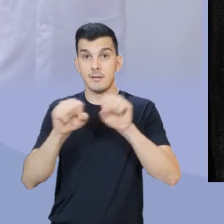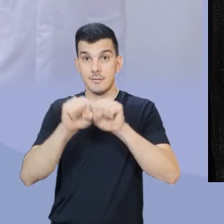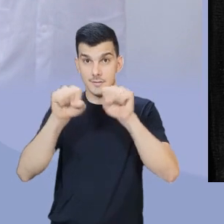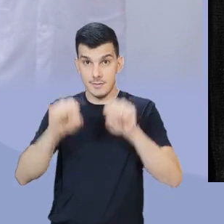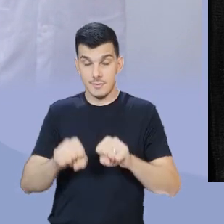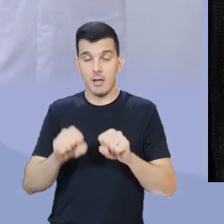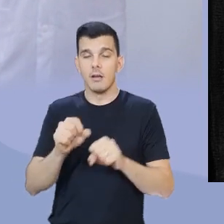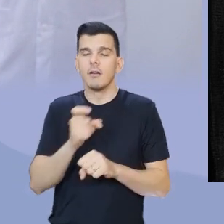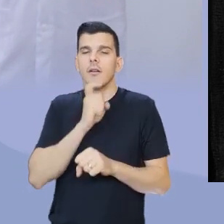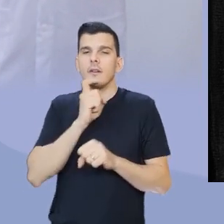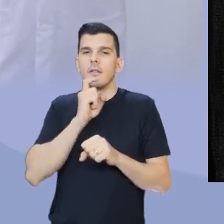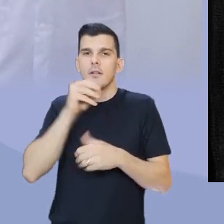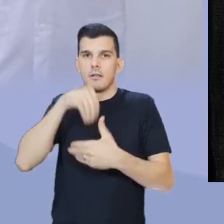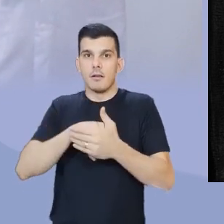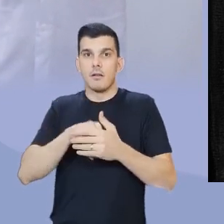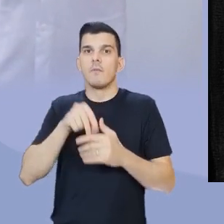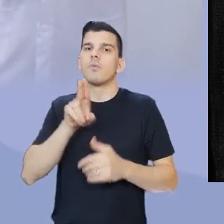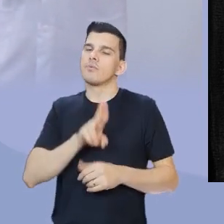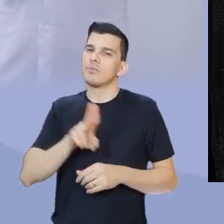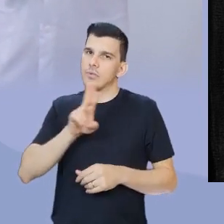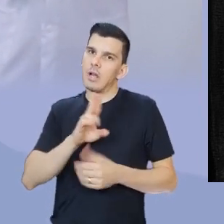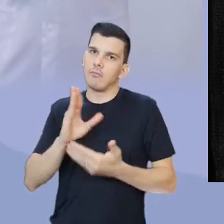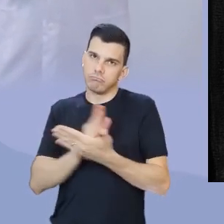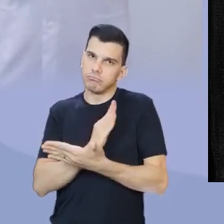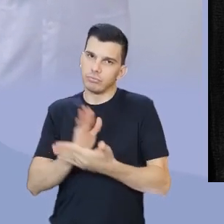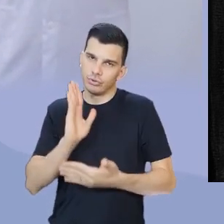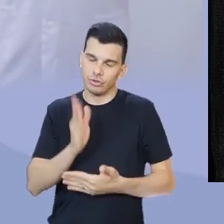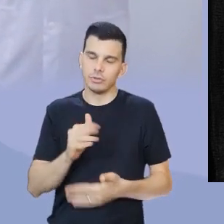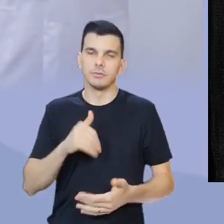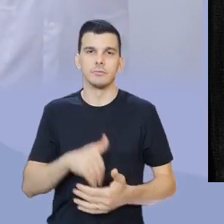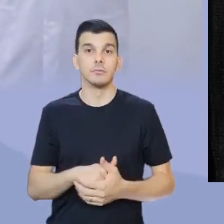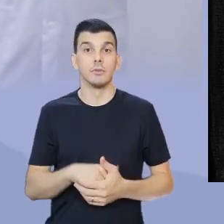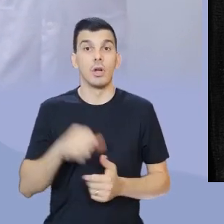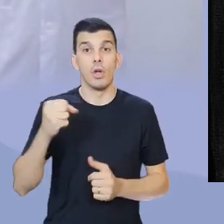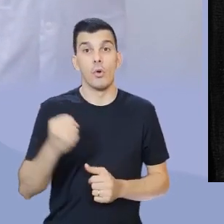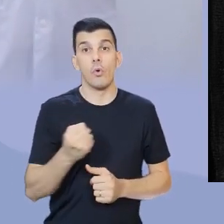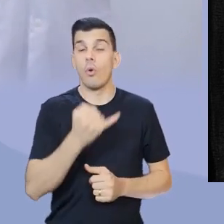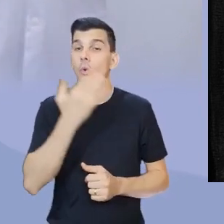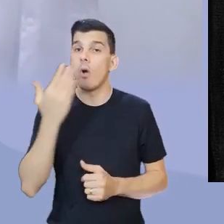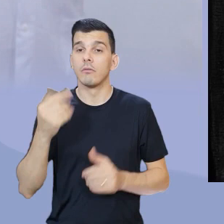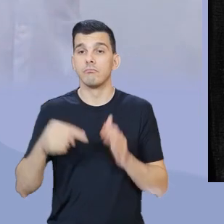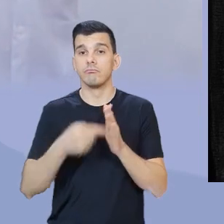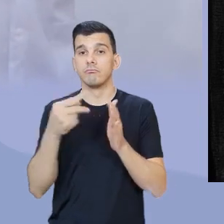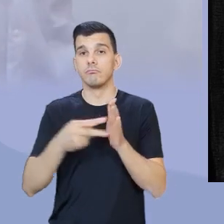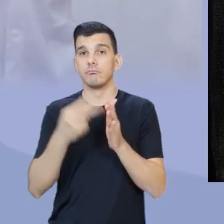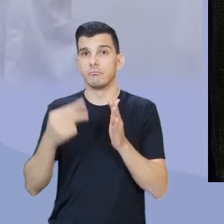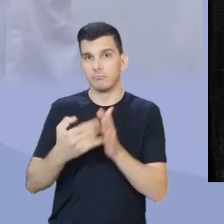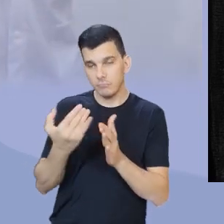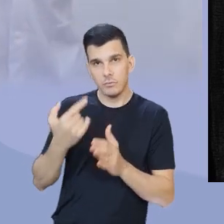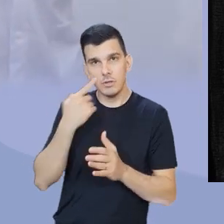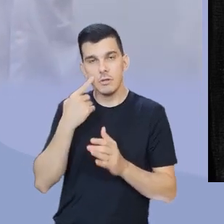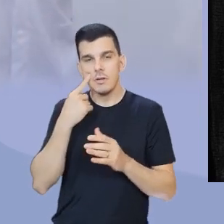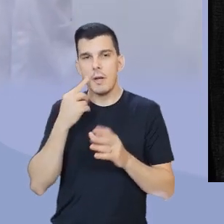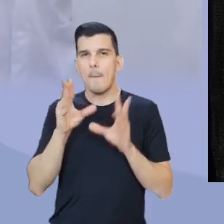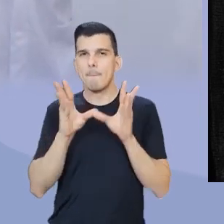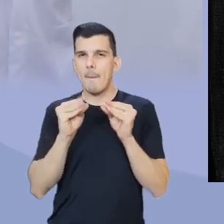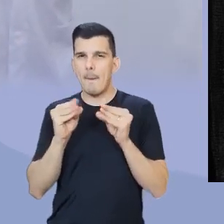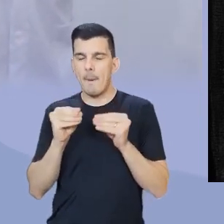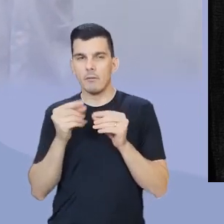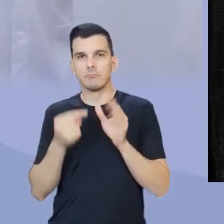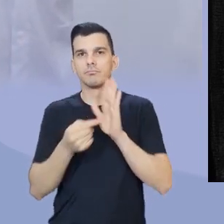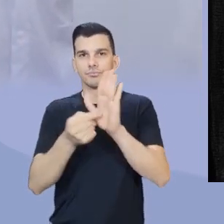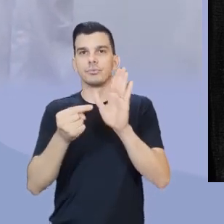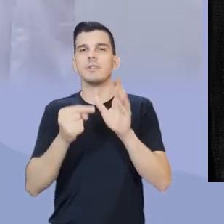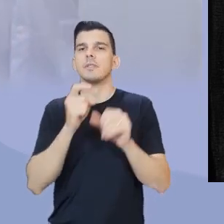de resfriamento interno foi acionado algumas vezes. Quantas foram as vezes que o sensor de temperatura